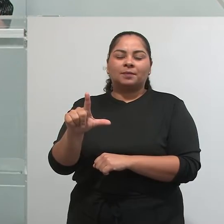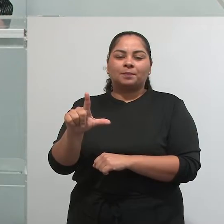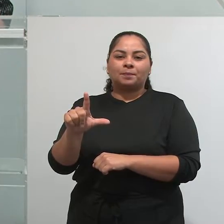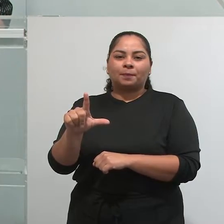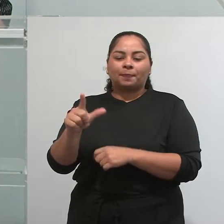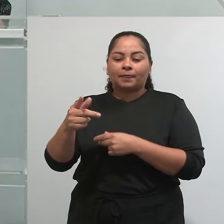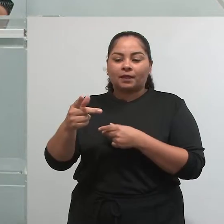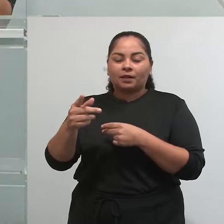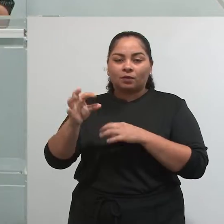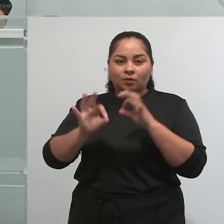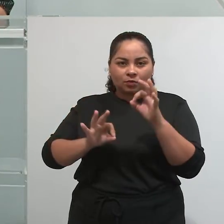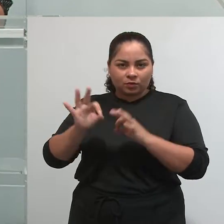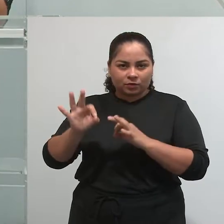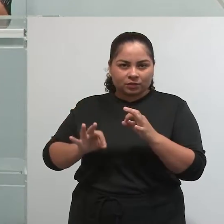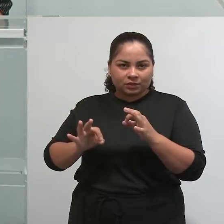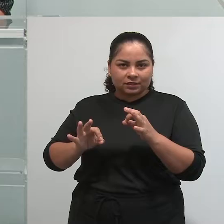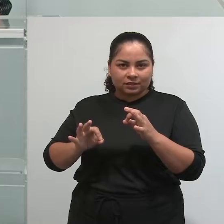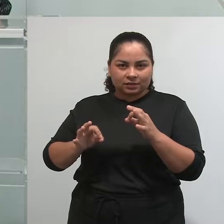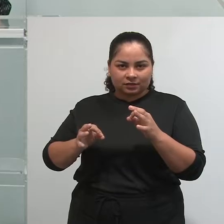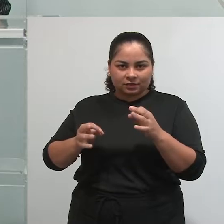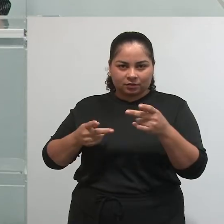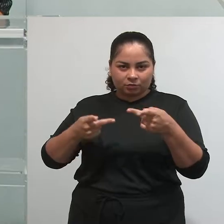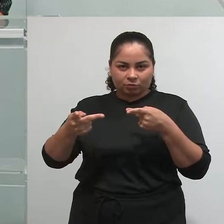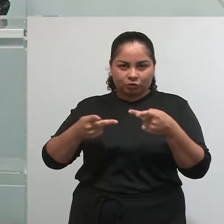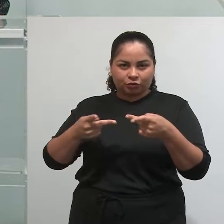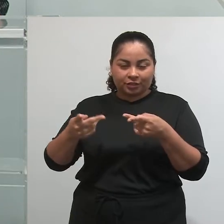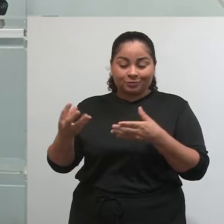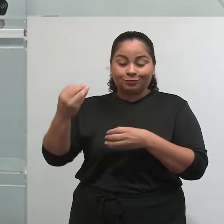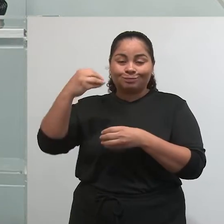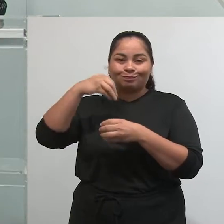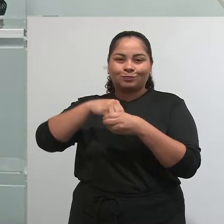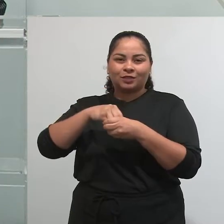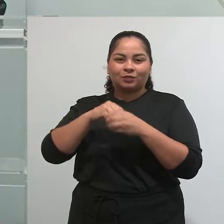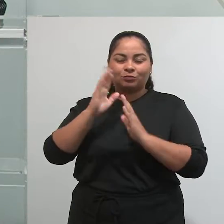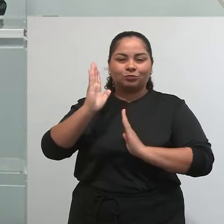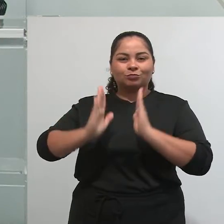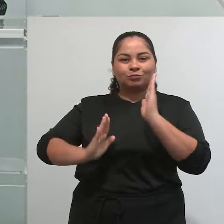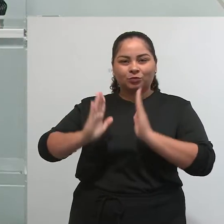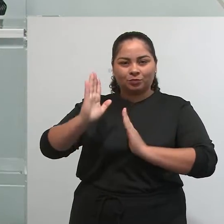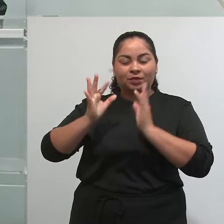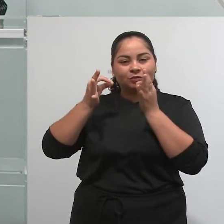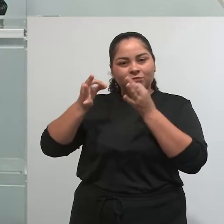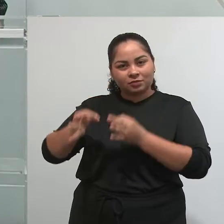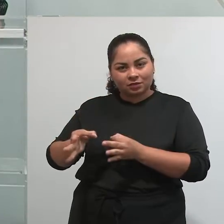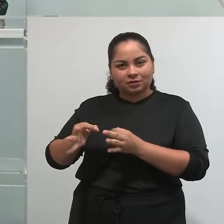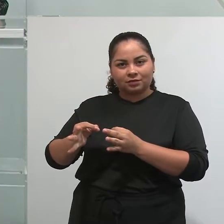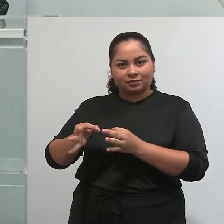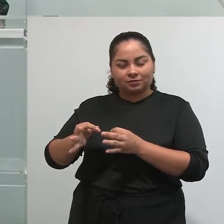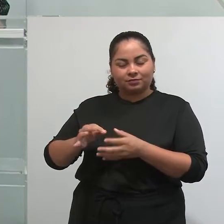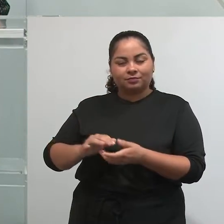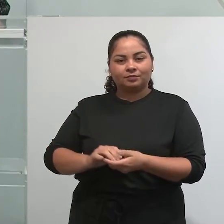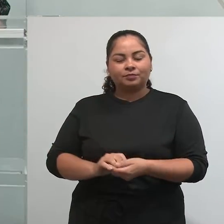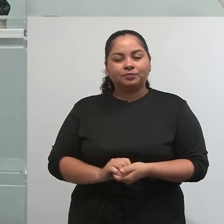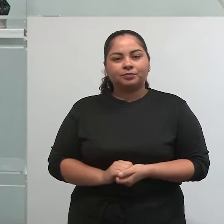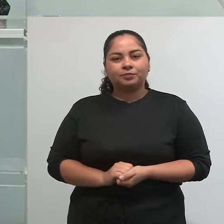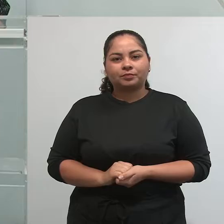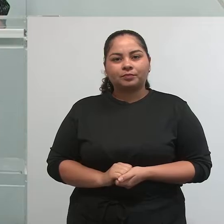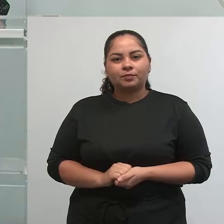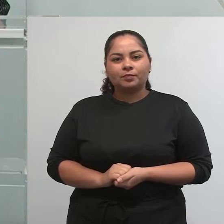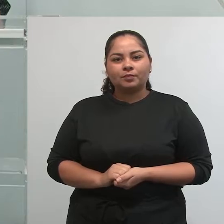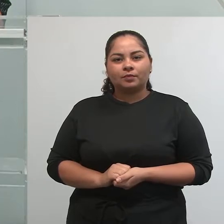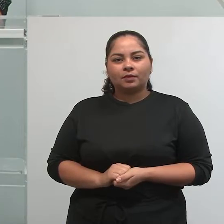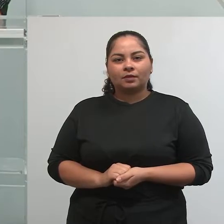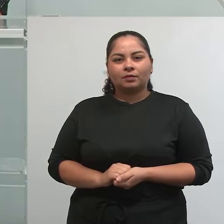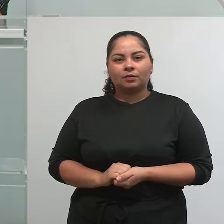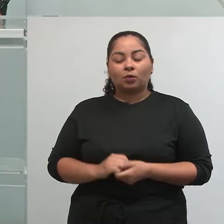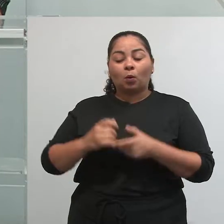teu projeto integrador dentro do prazo que nós temos do nosso calendário acadêmico. Com relação ao local,